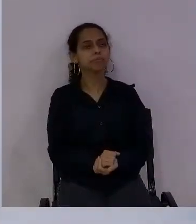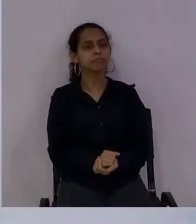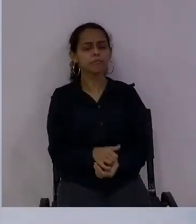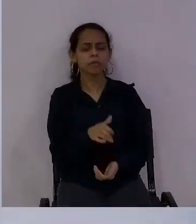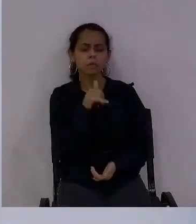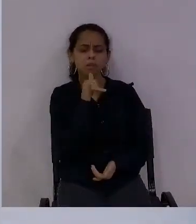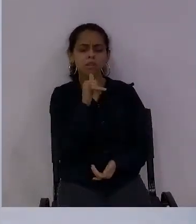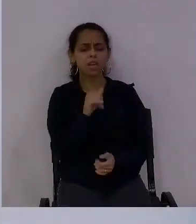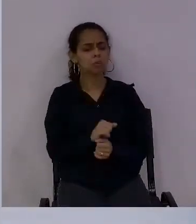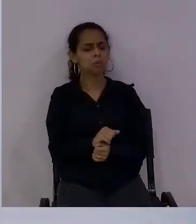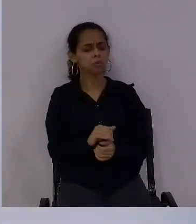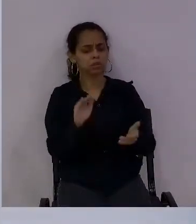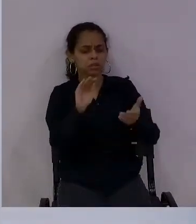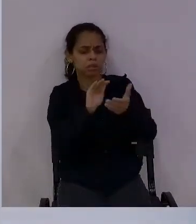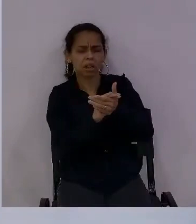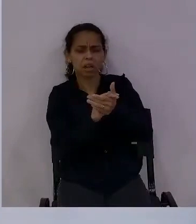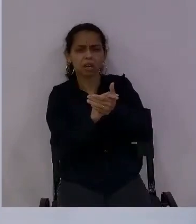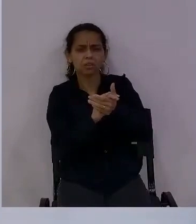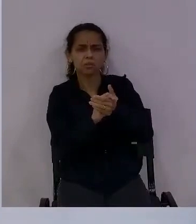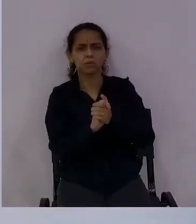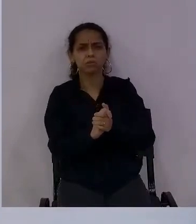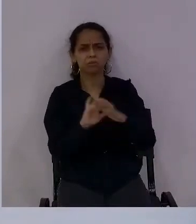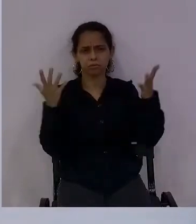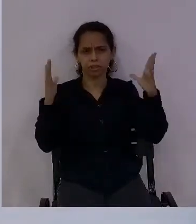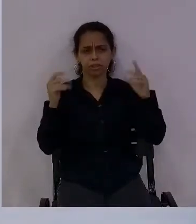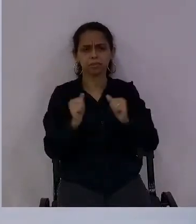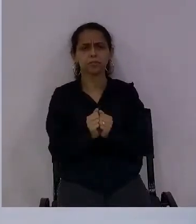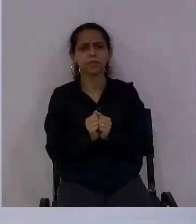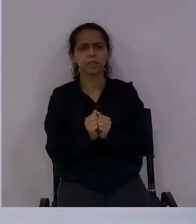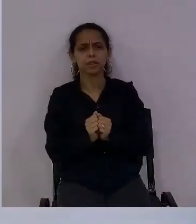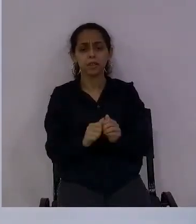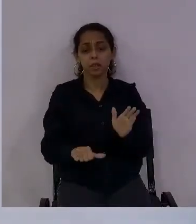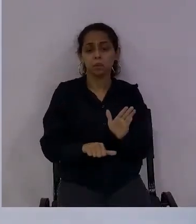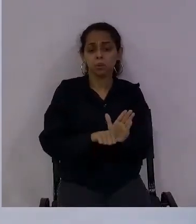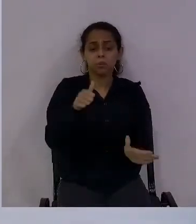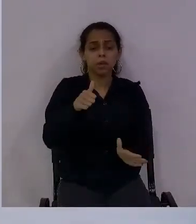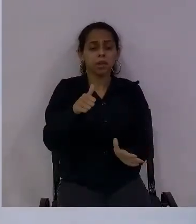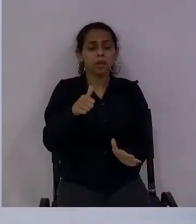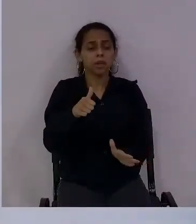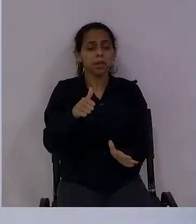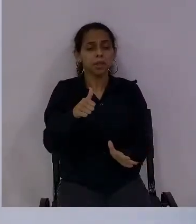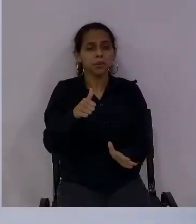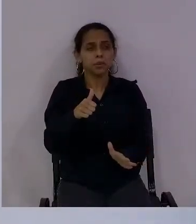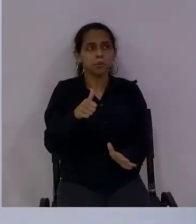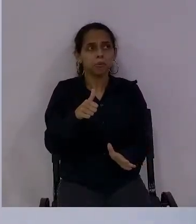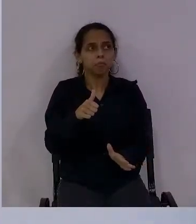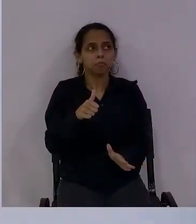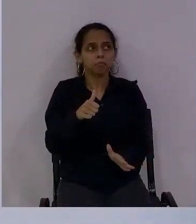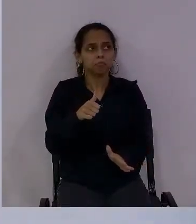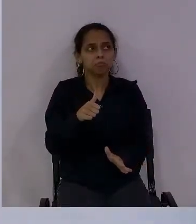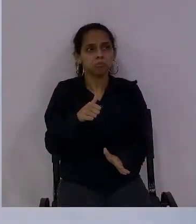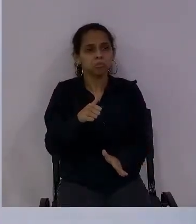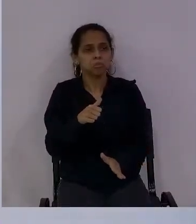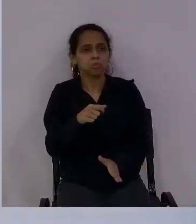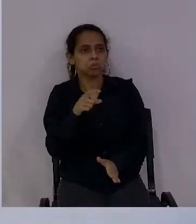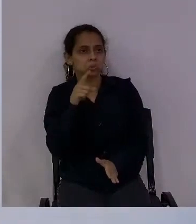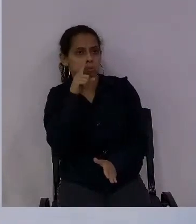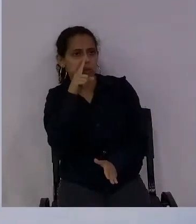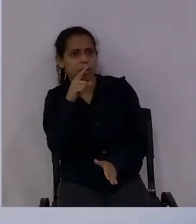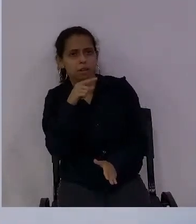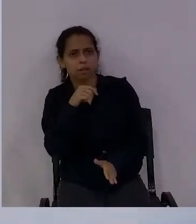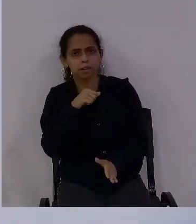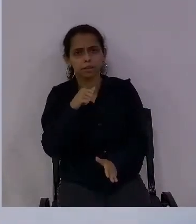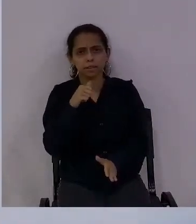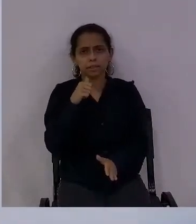de protocolos de entradas, saídas, primeiro noivo ou não, primeiro pai da noiva. E eu lembro que